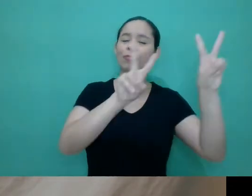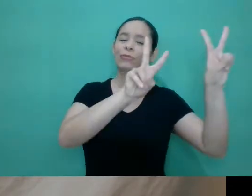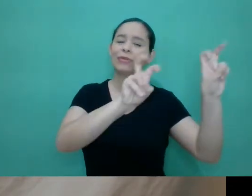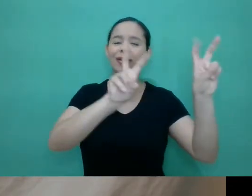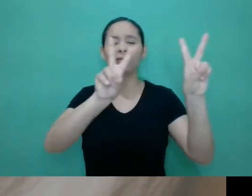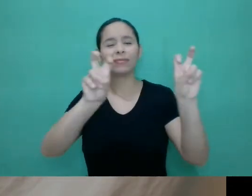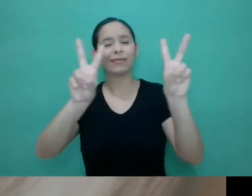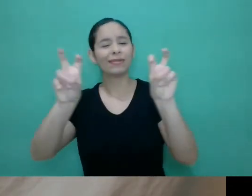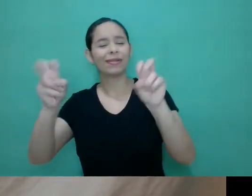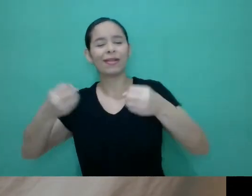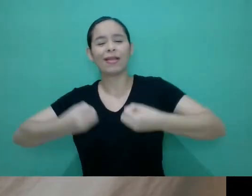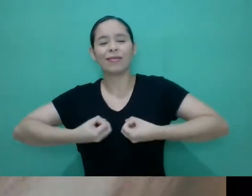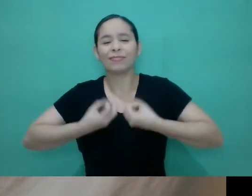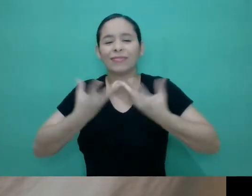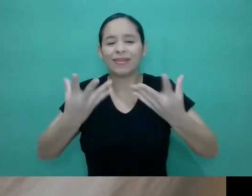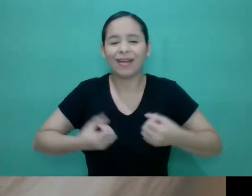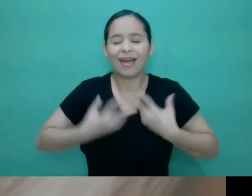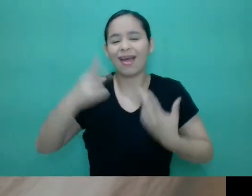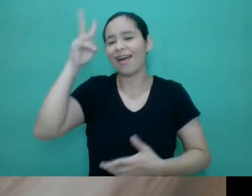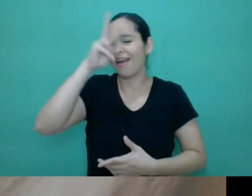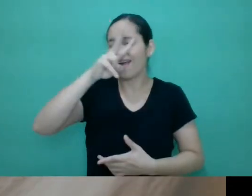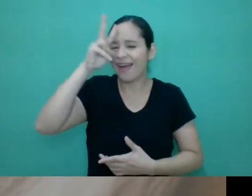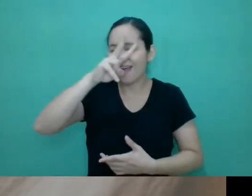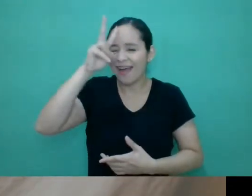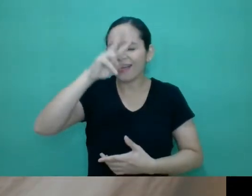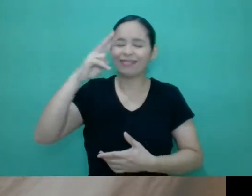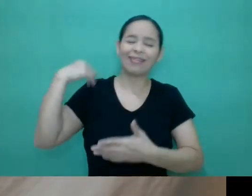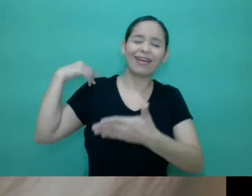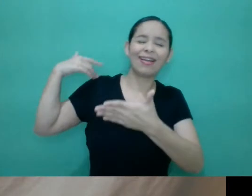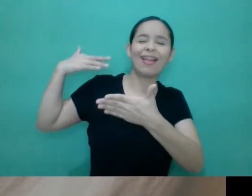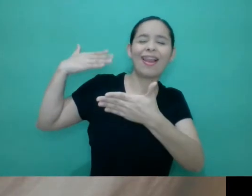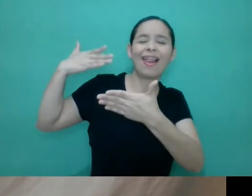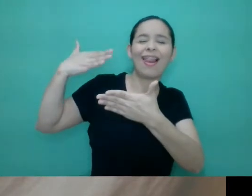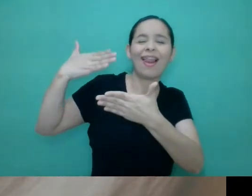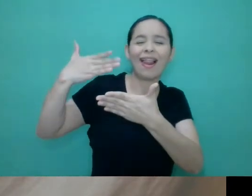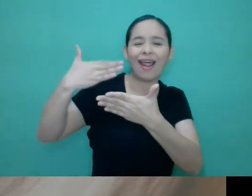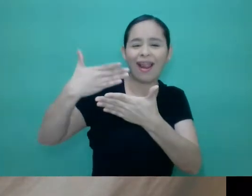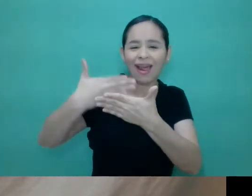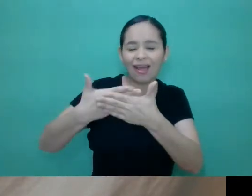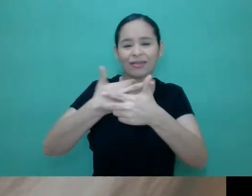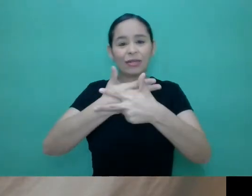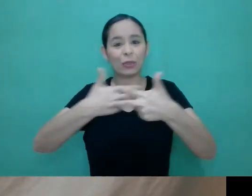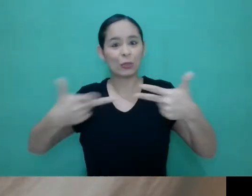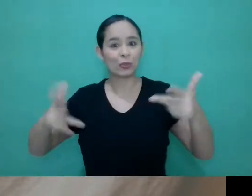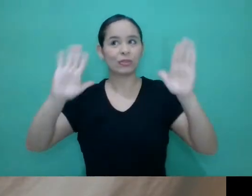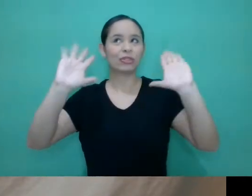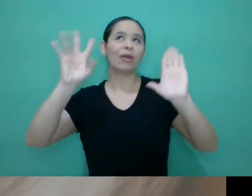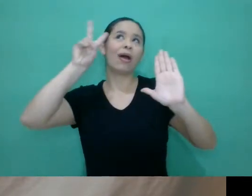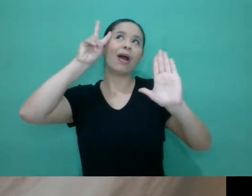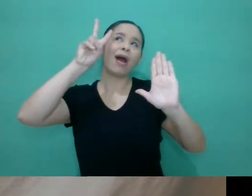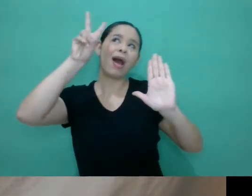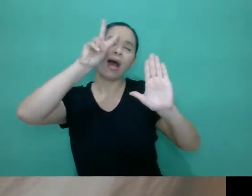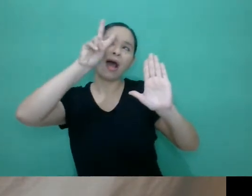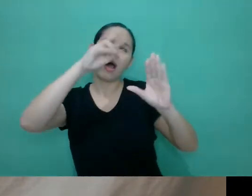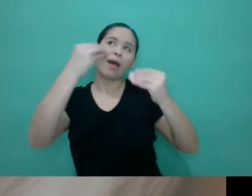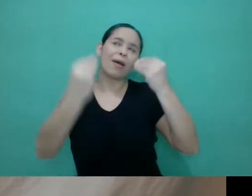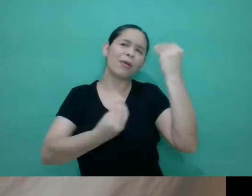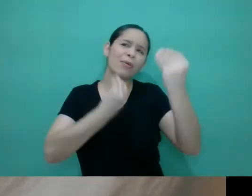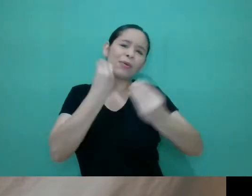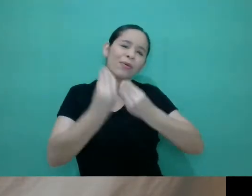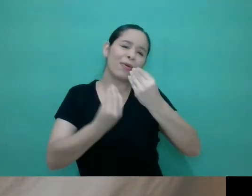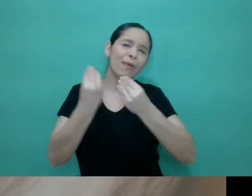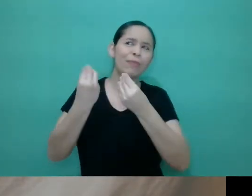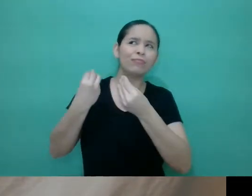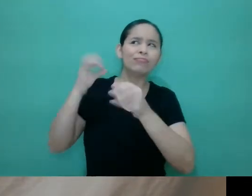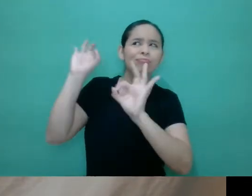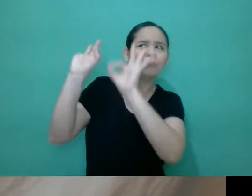assuntos, transmite as suas lembranças, às vezes traz a evolução de algumas ideias que ele já está imaginando durante muito tempo,